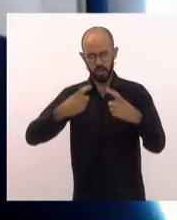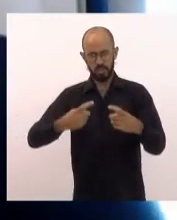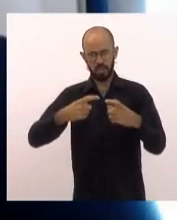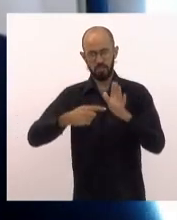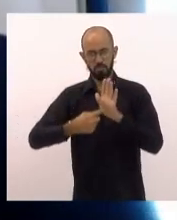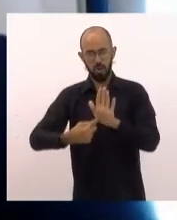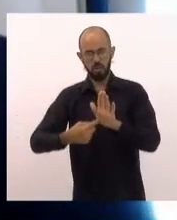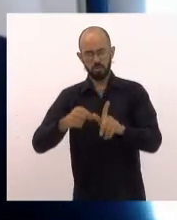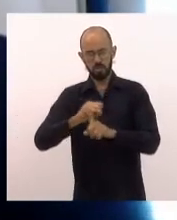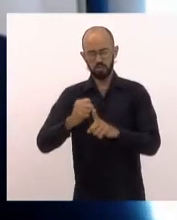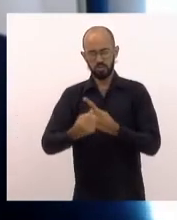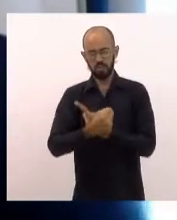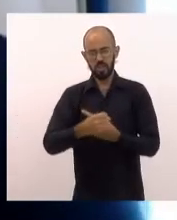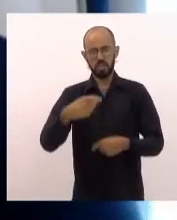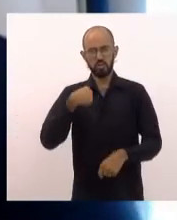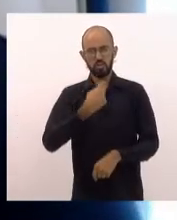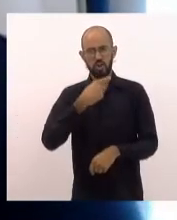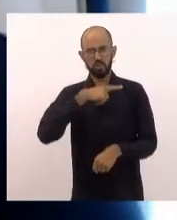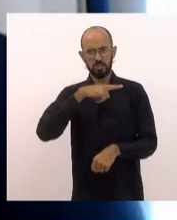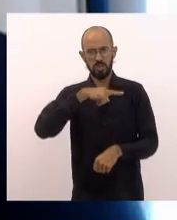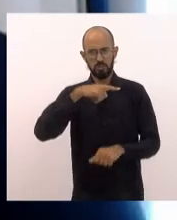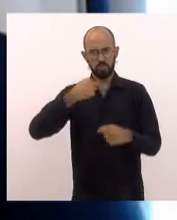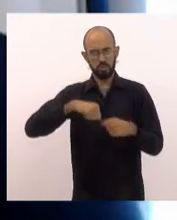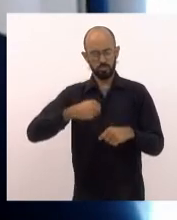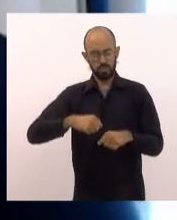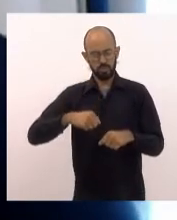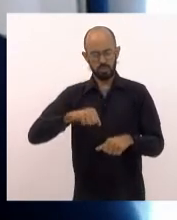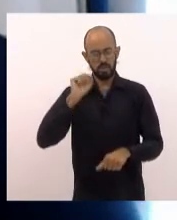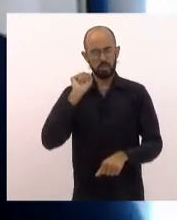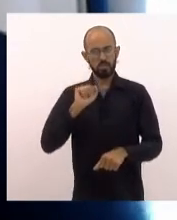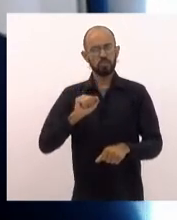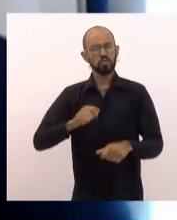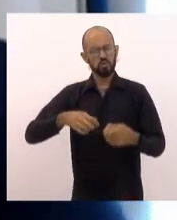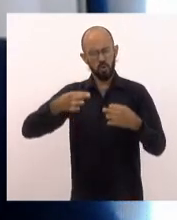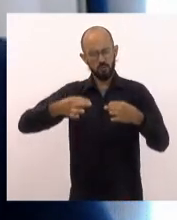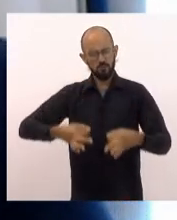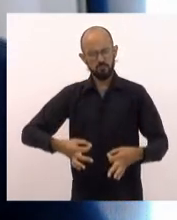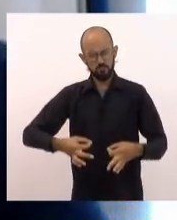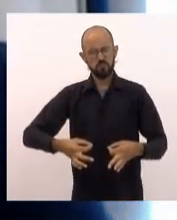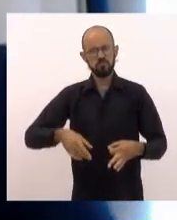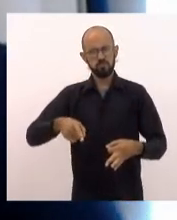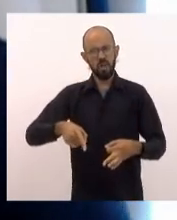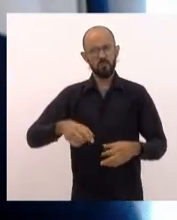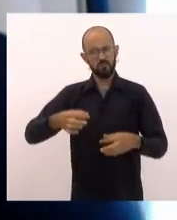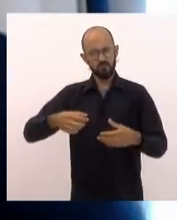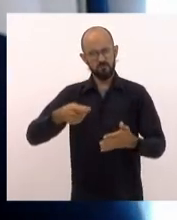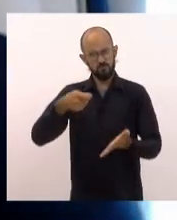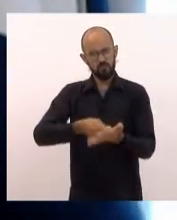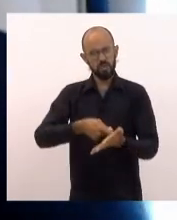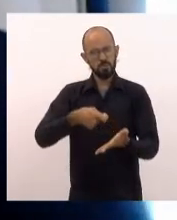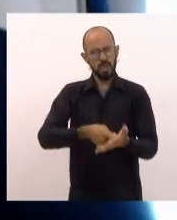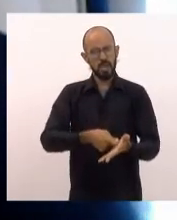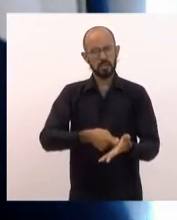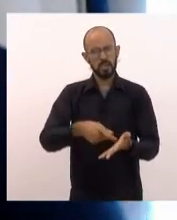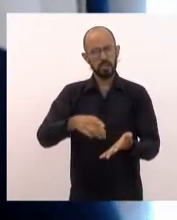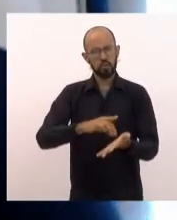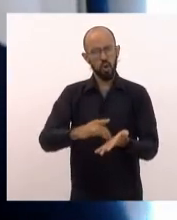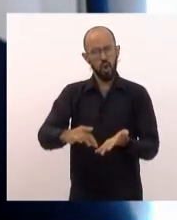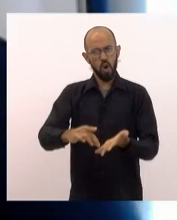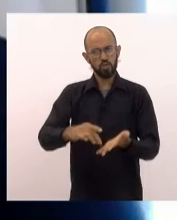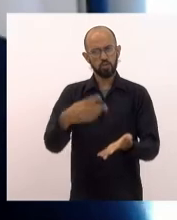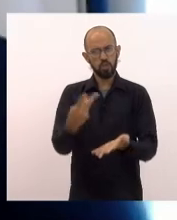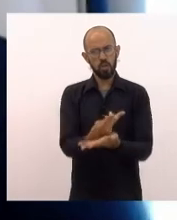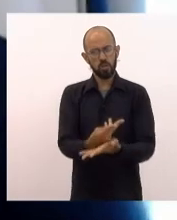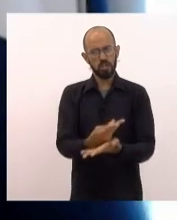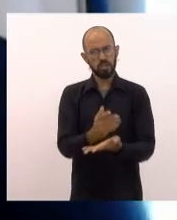nós temos e que nós temos que combater de forma firme esse racismo, esse ódio que movimenta uma parte